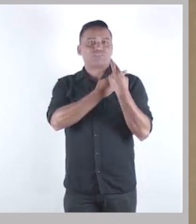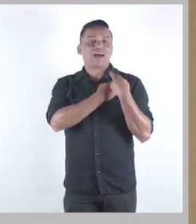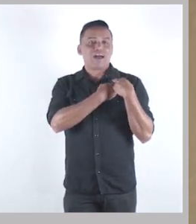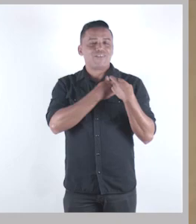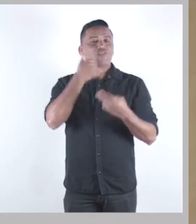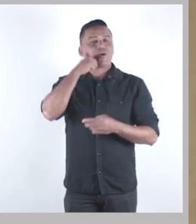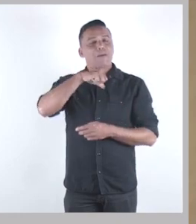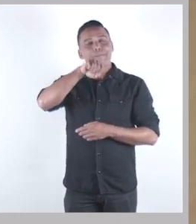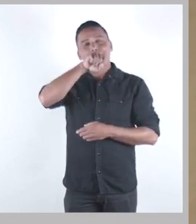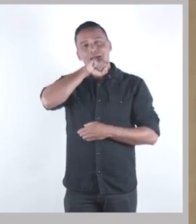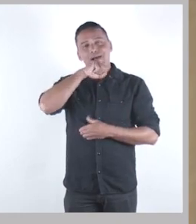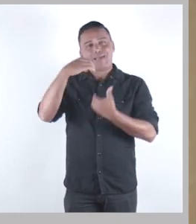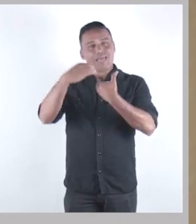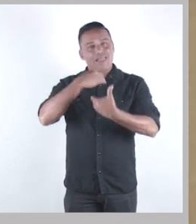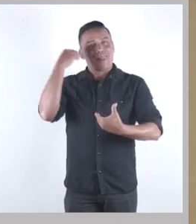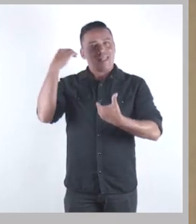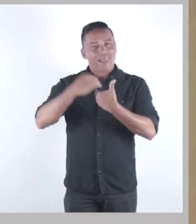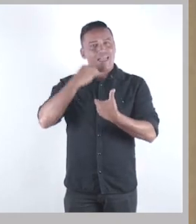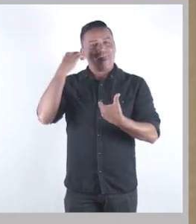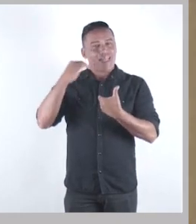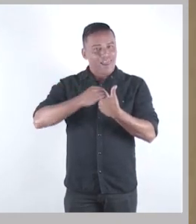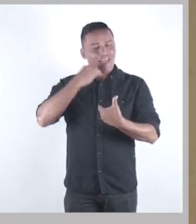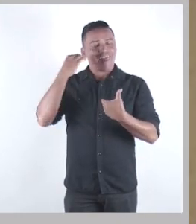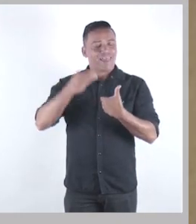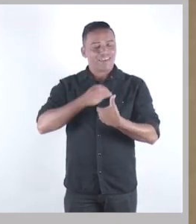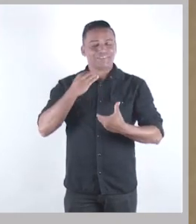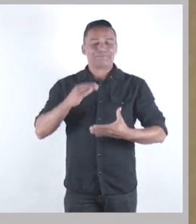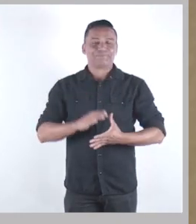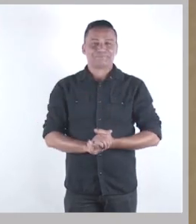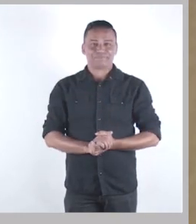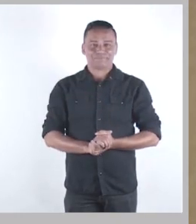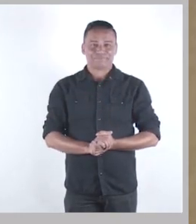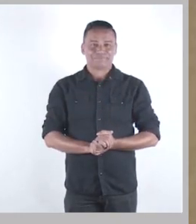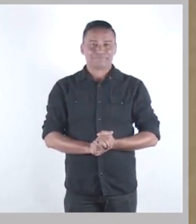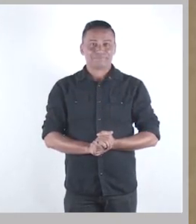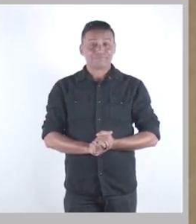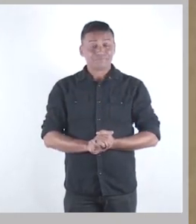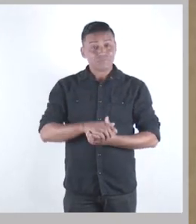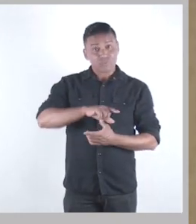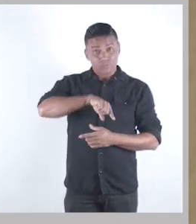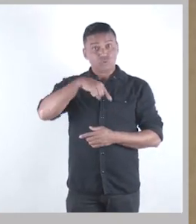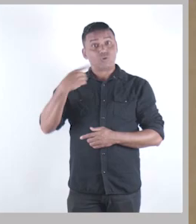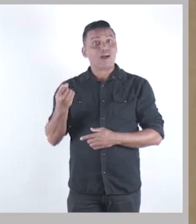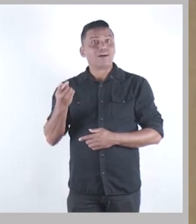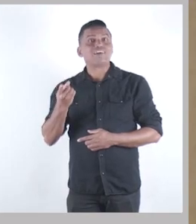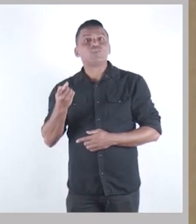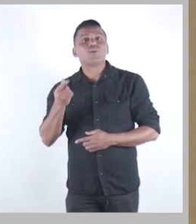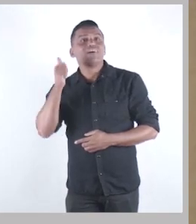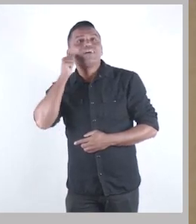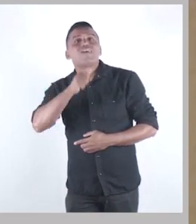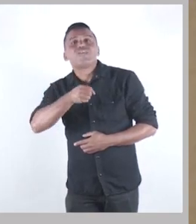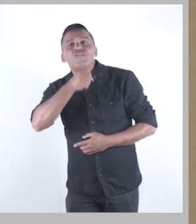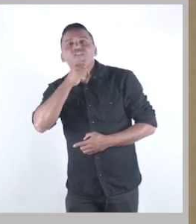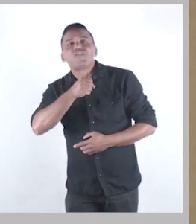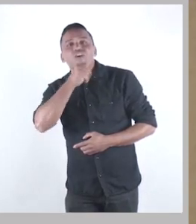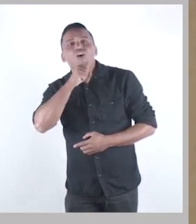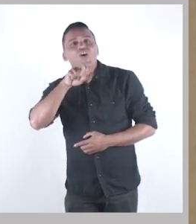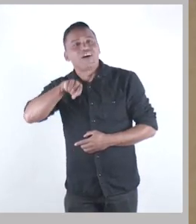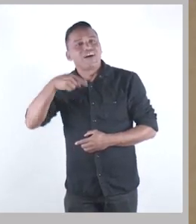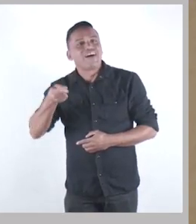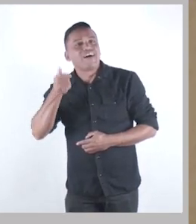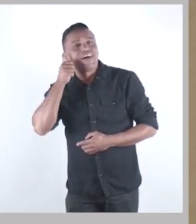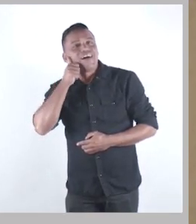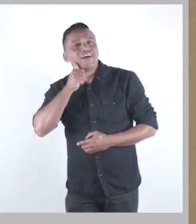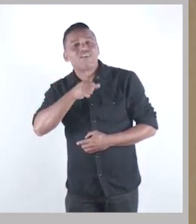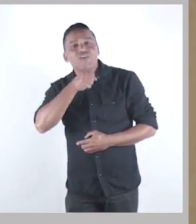foi regando, né, essa florzinha que estava a aparecer. Por outro lado, a minha avó, né, mãe da